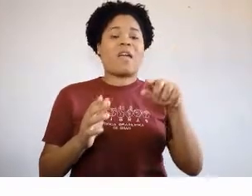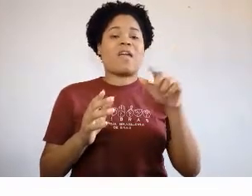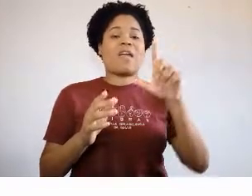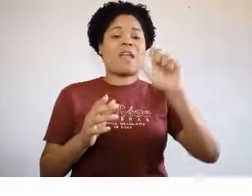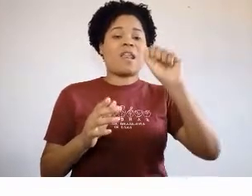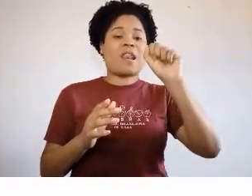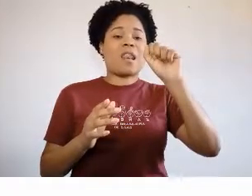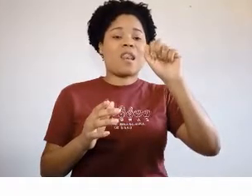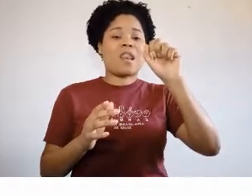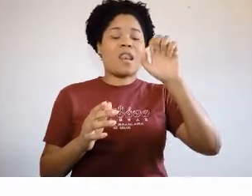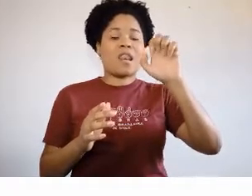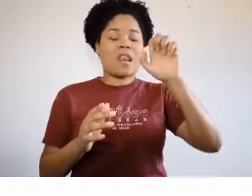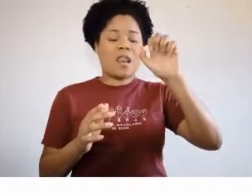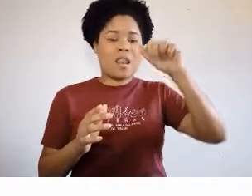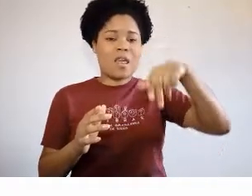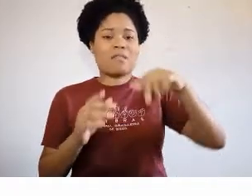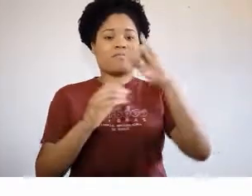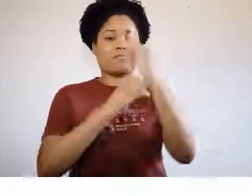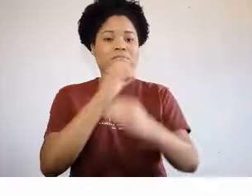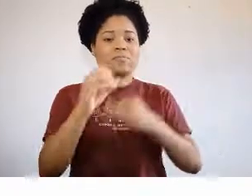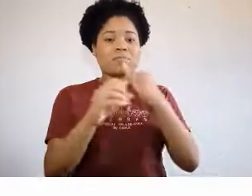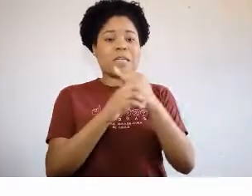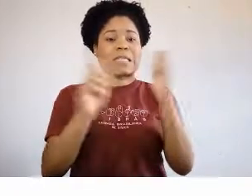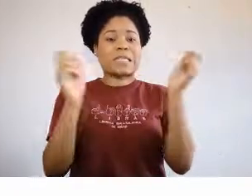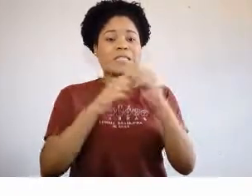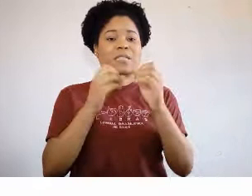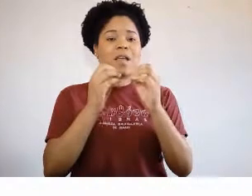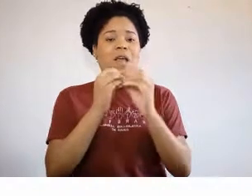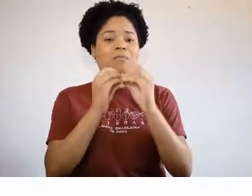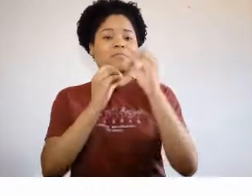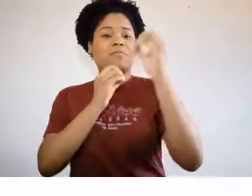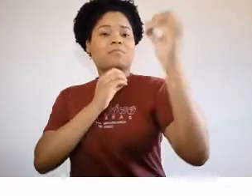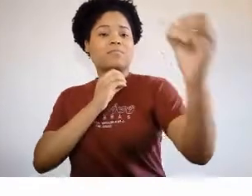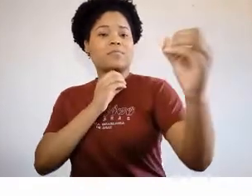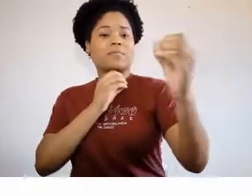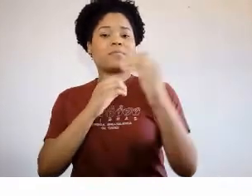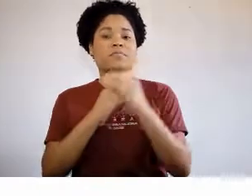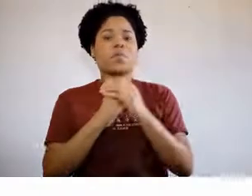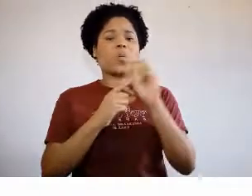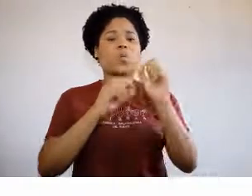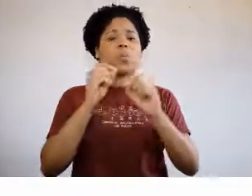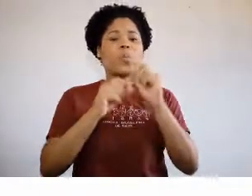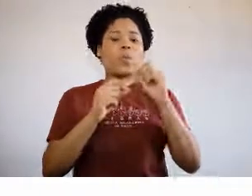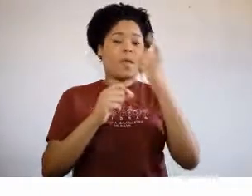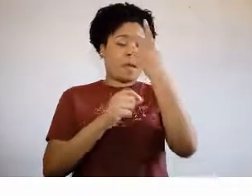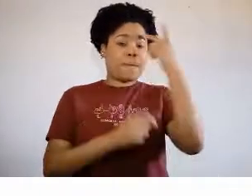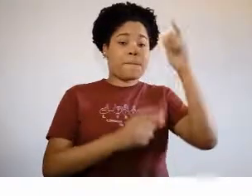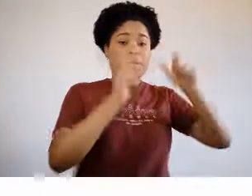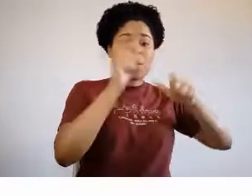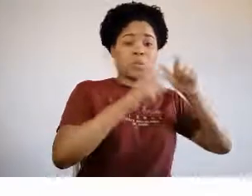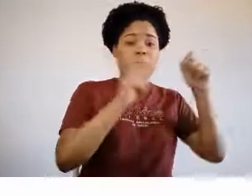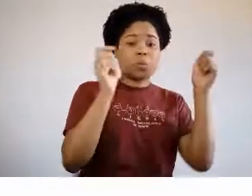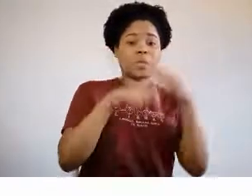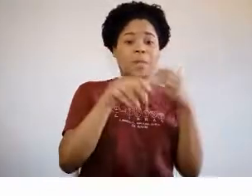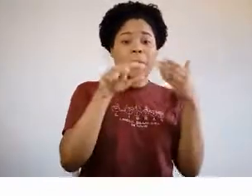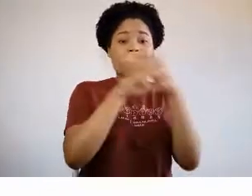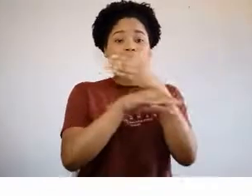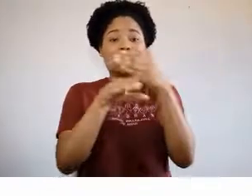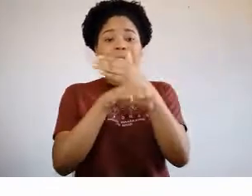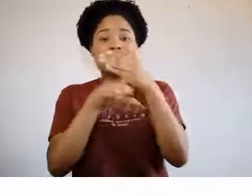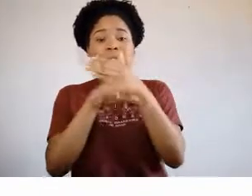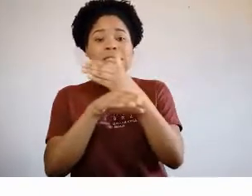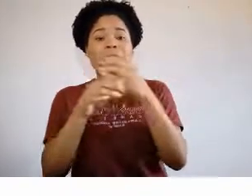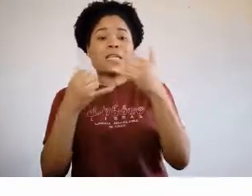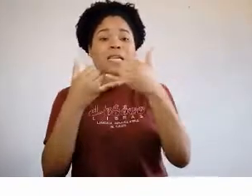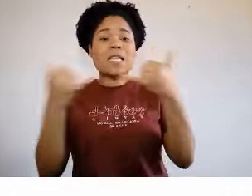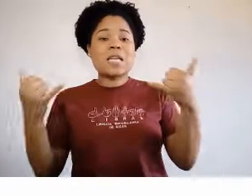LAN com acesso à internet, que também permite acesso remoto. O que é acesso remoto? As pessoas têm